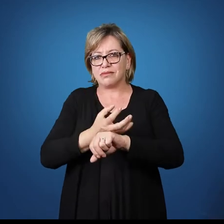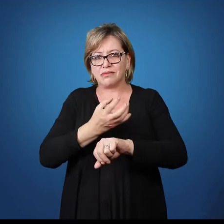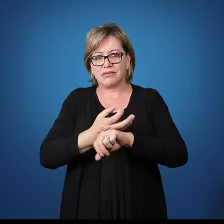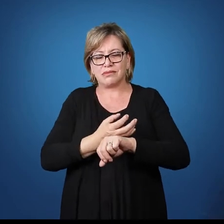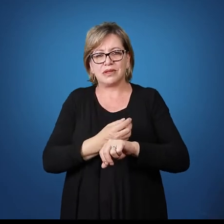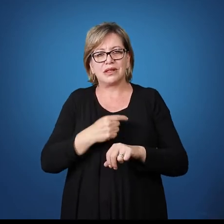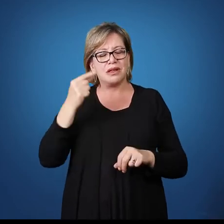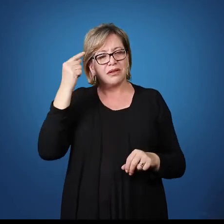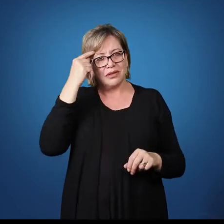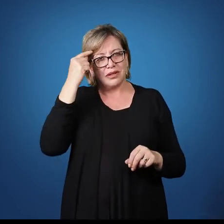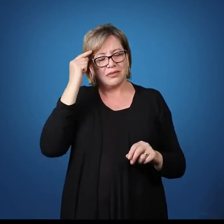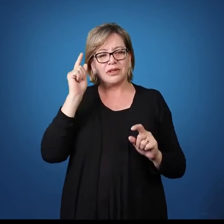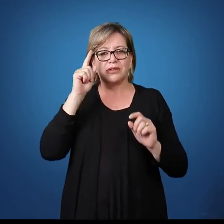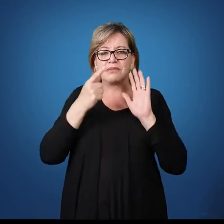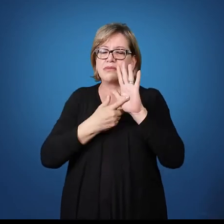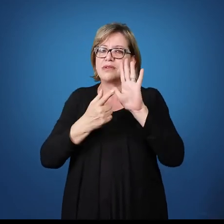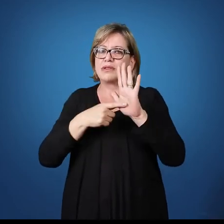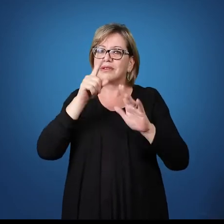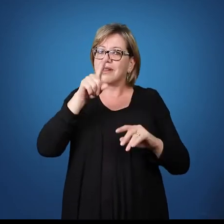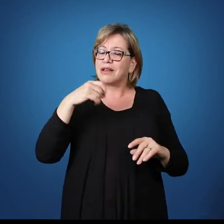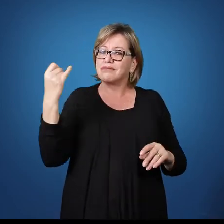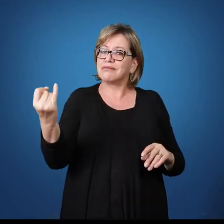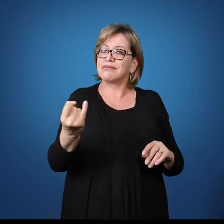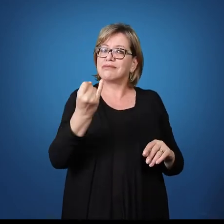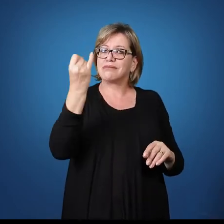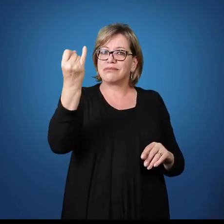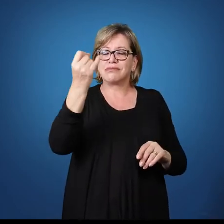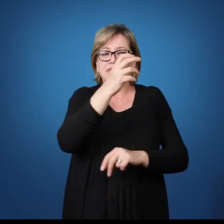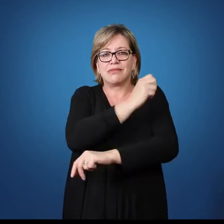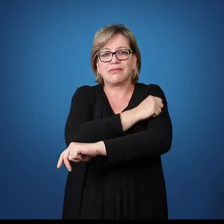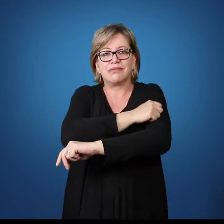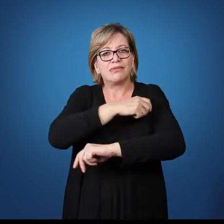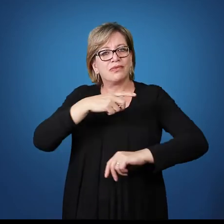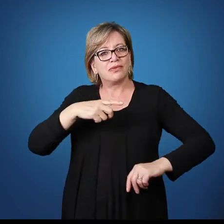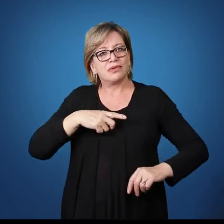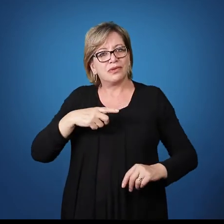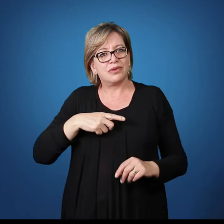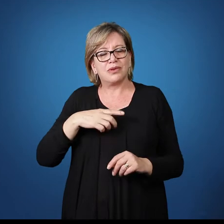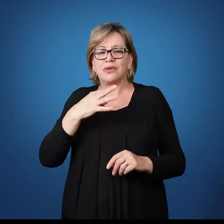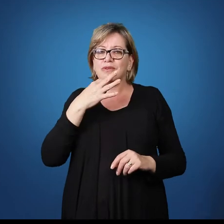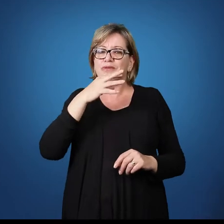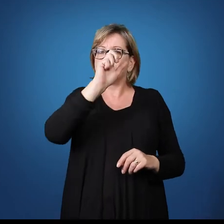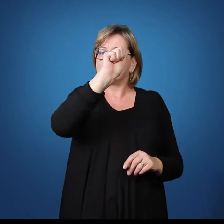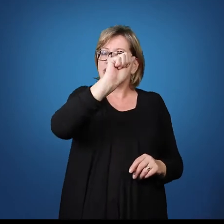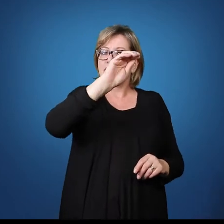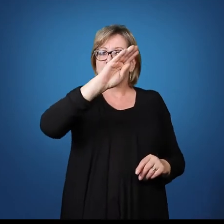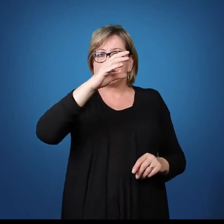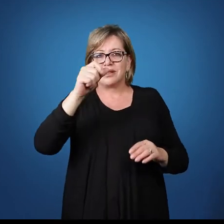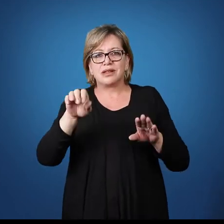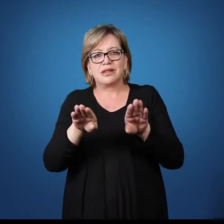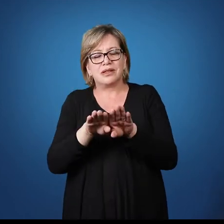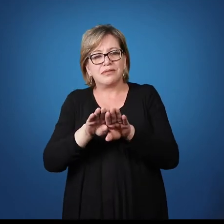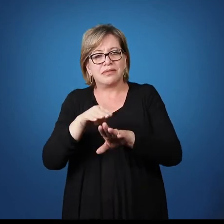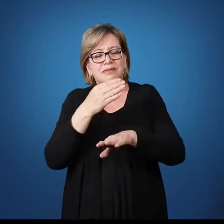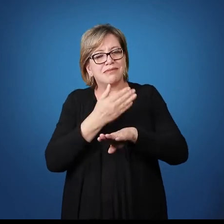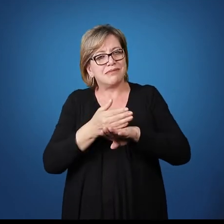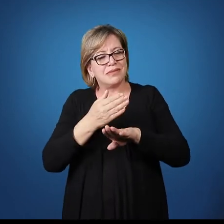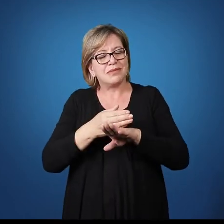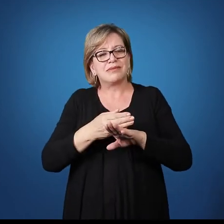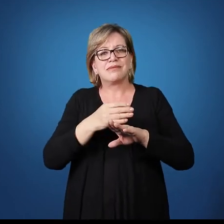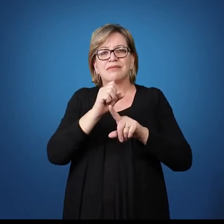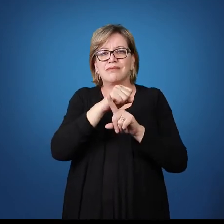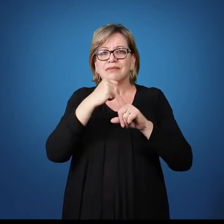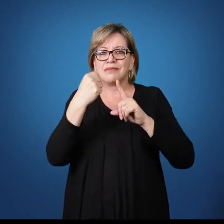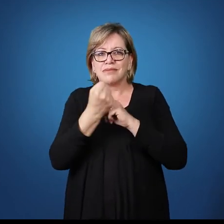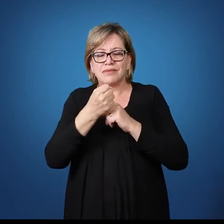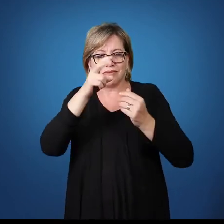ela considera que é importante que o aluno tenha o domínio do sistema alfabético e a prática social da leitura e